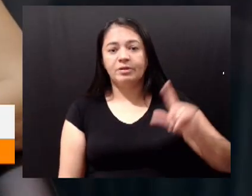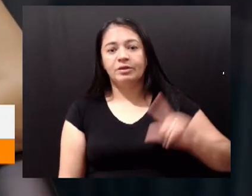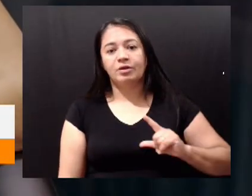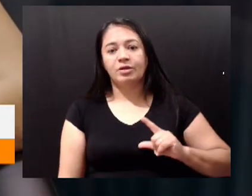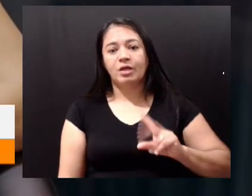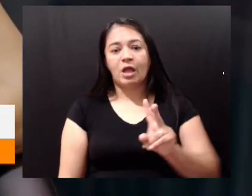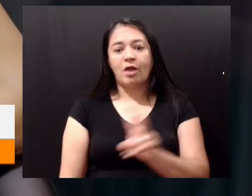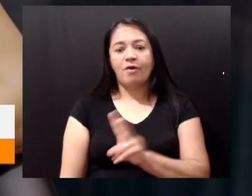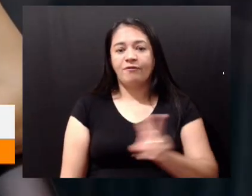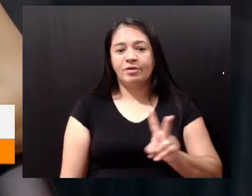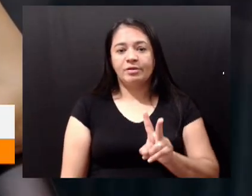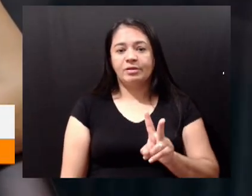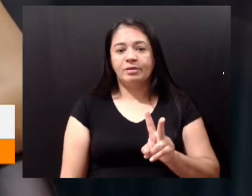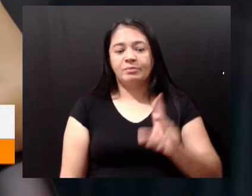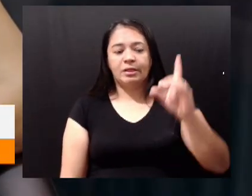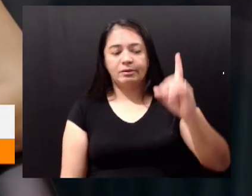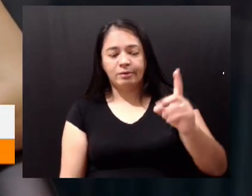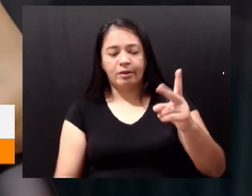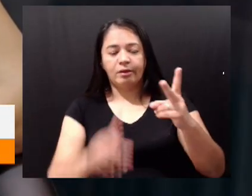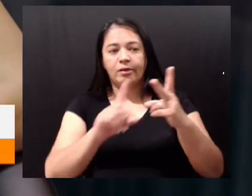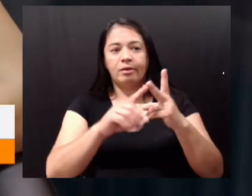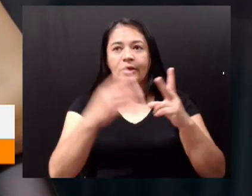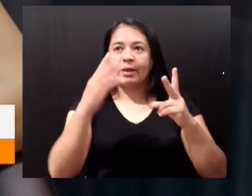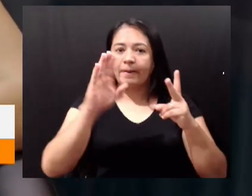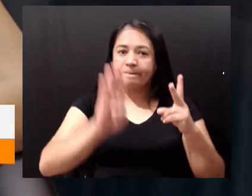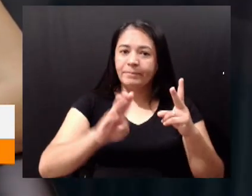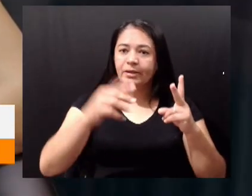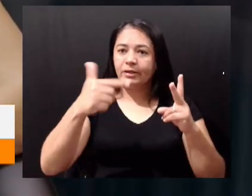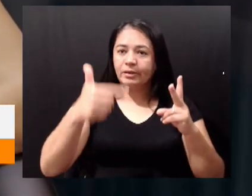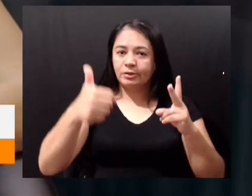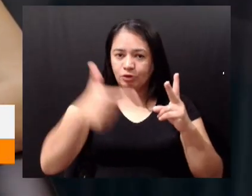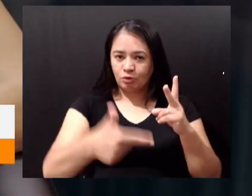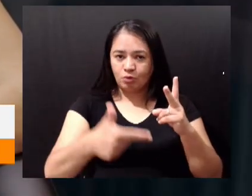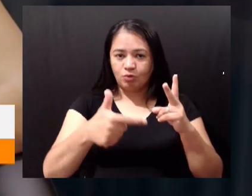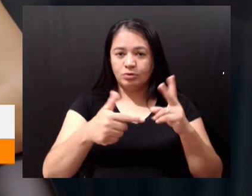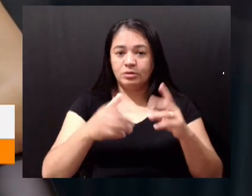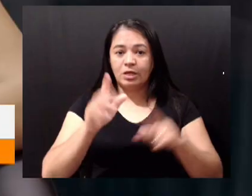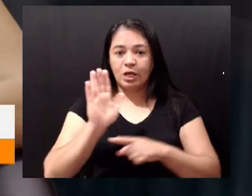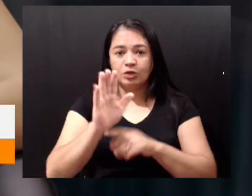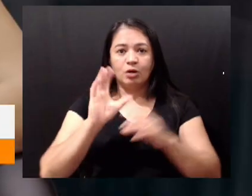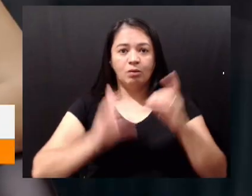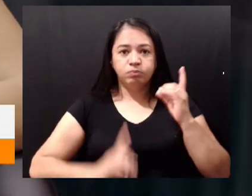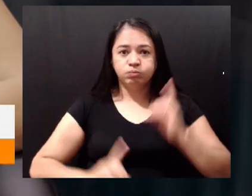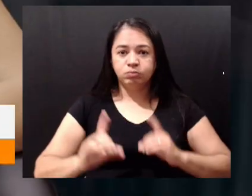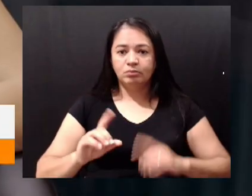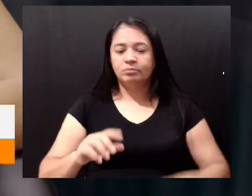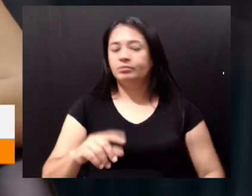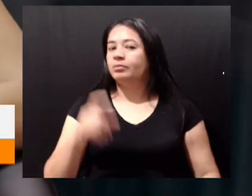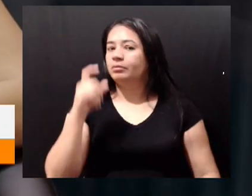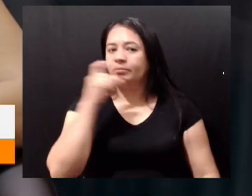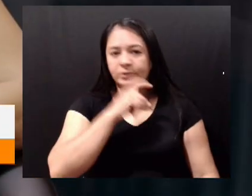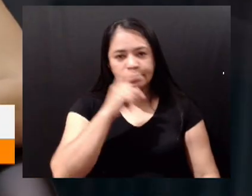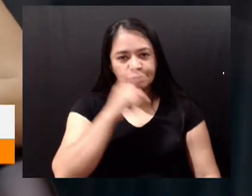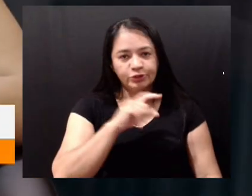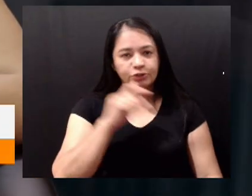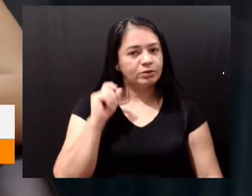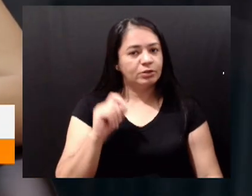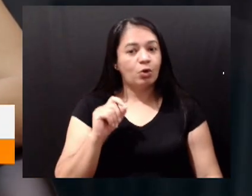D, Uhum, vitamina B12 ajudam na depressão. Não, não é verdade. O fato é, quando